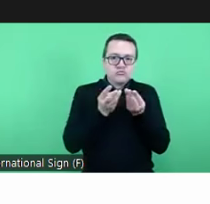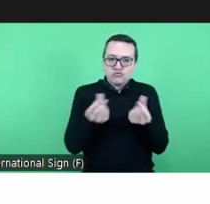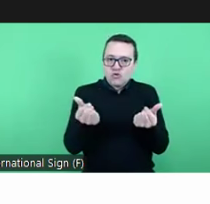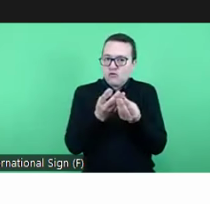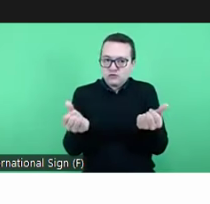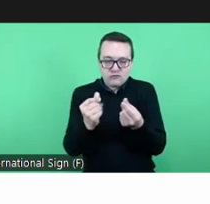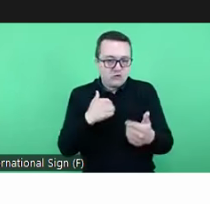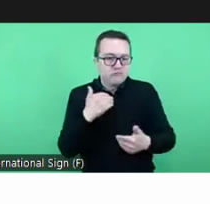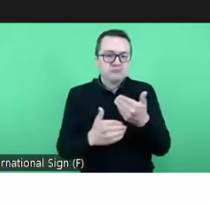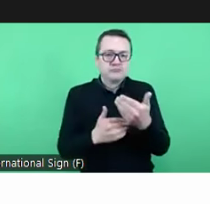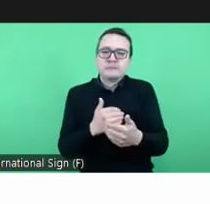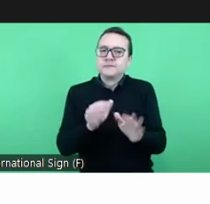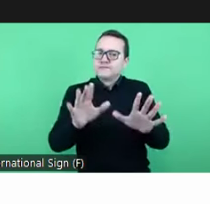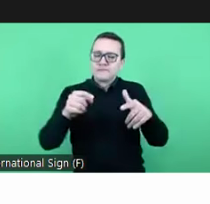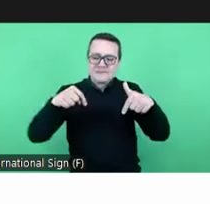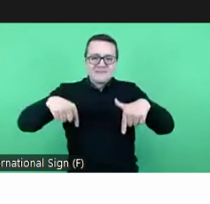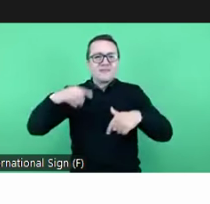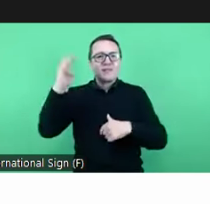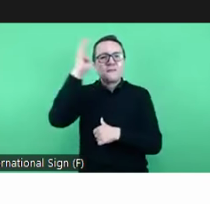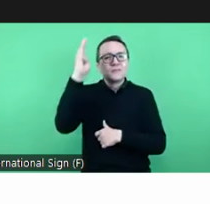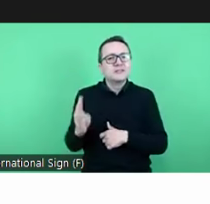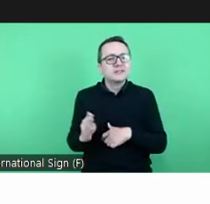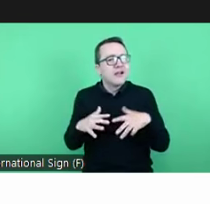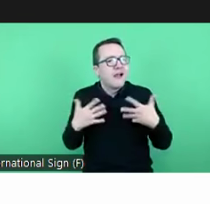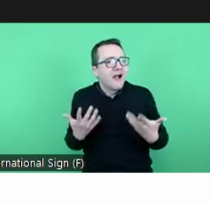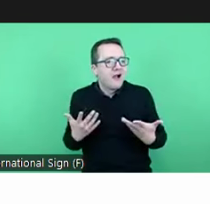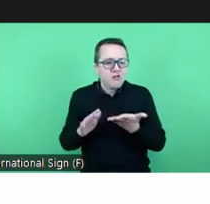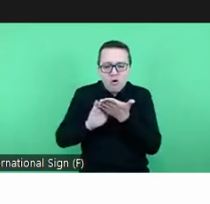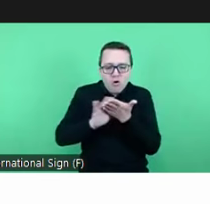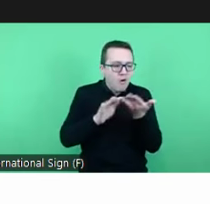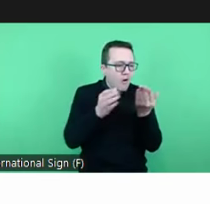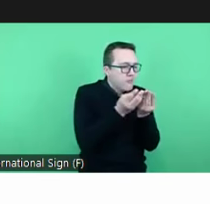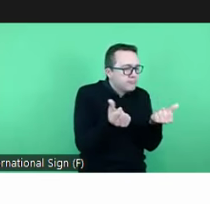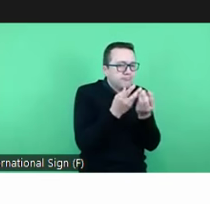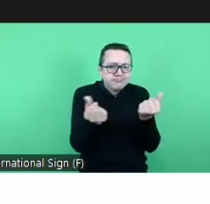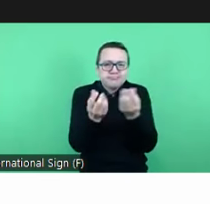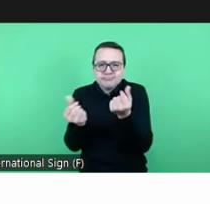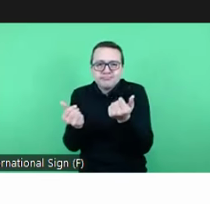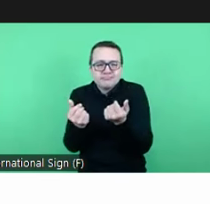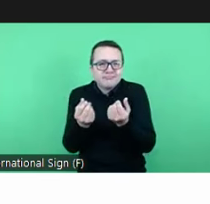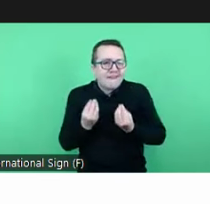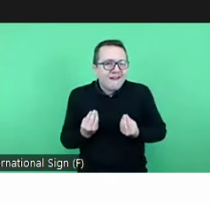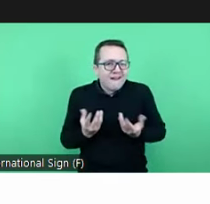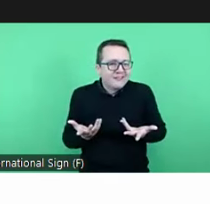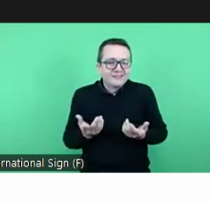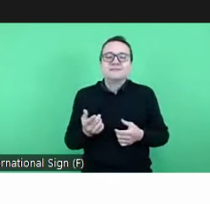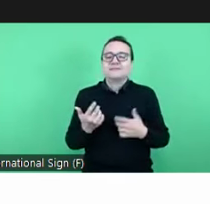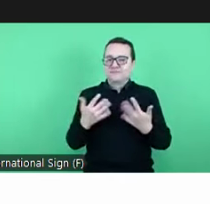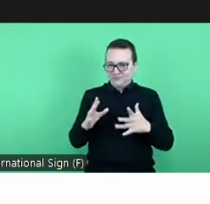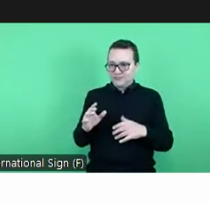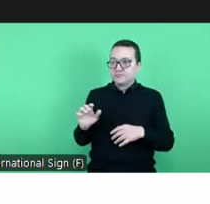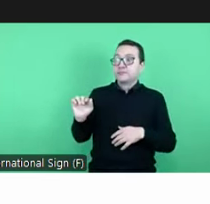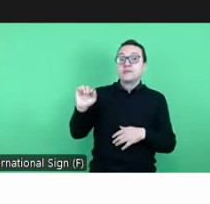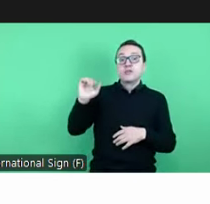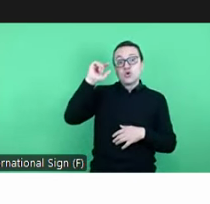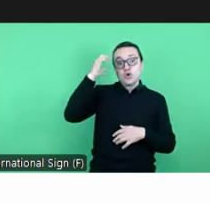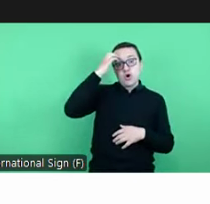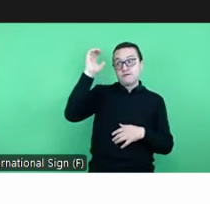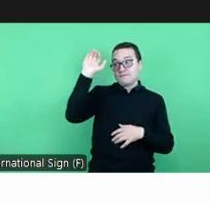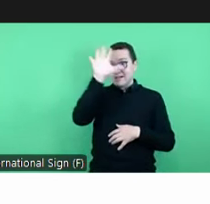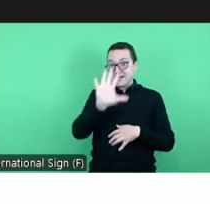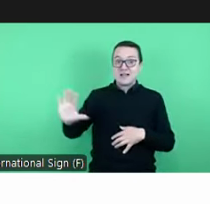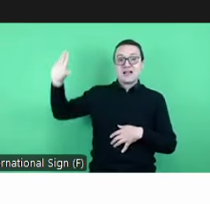must A gente overcome. está And enfrentando now, com os how does programas Brazil federais que tackle abordam these esses temas do ponto problems? de vista da We orientação have e de como isso